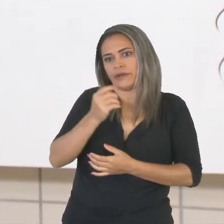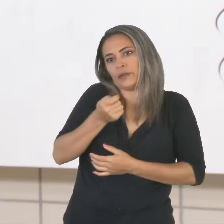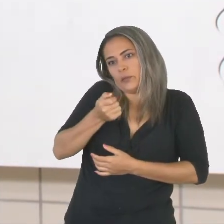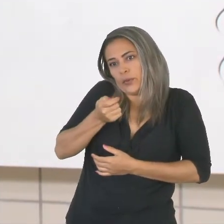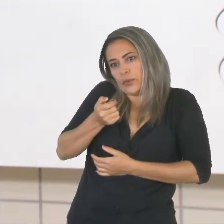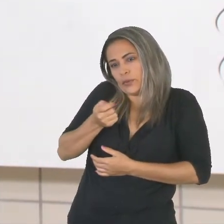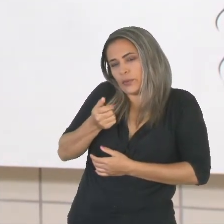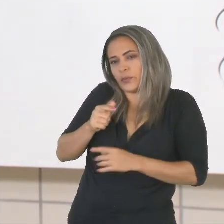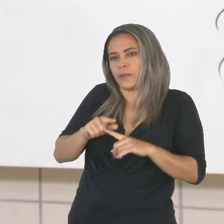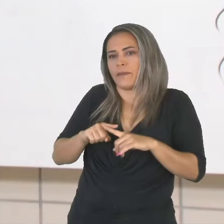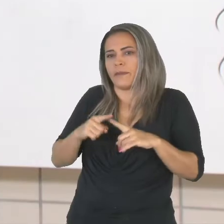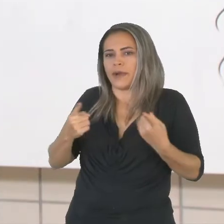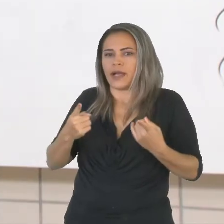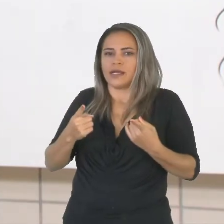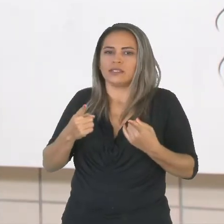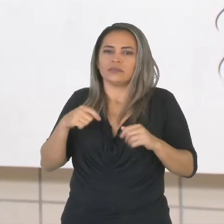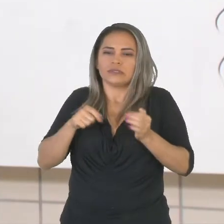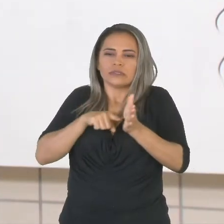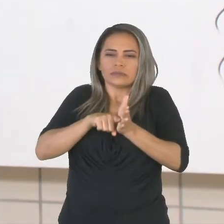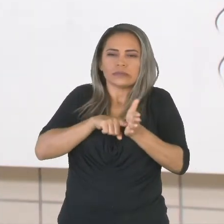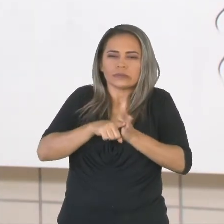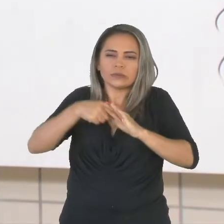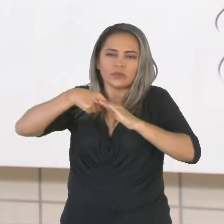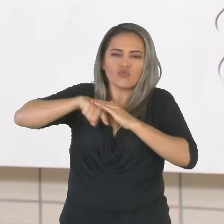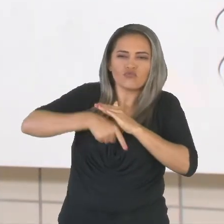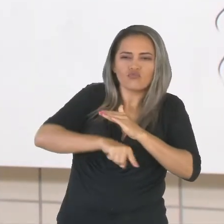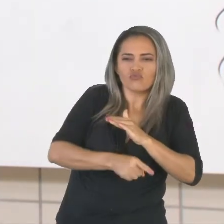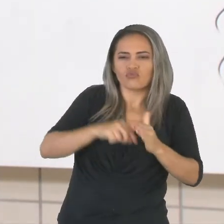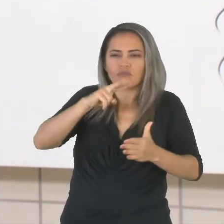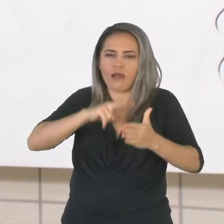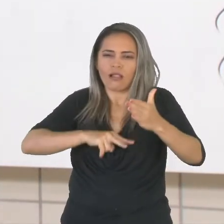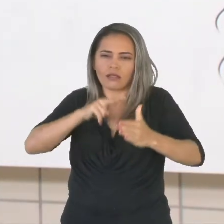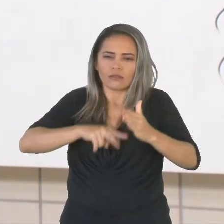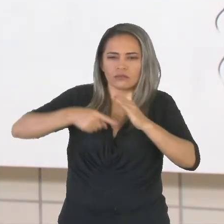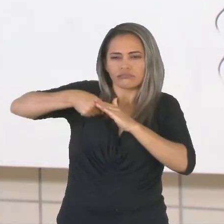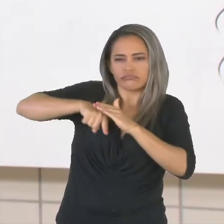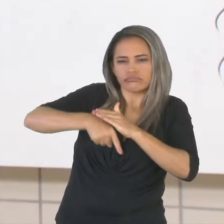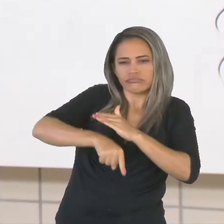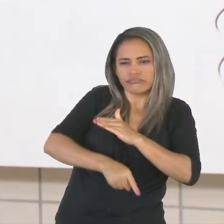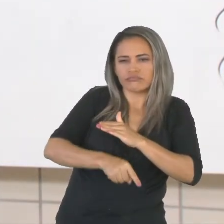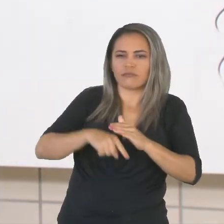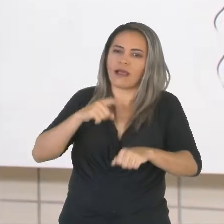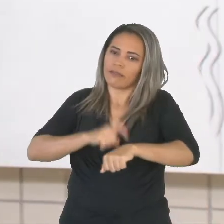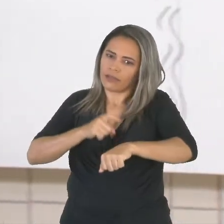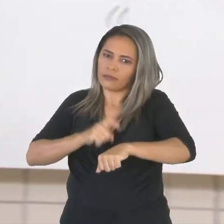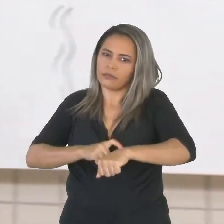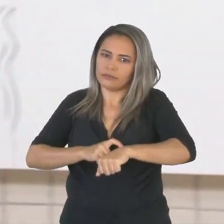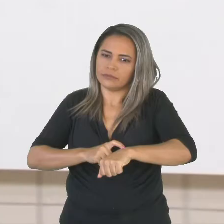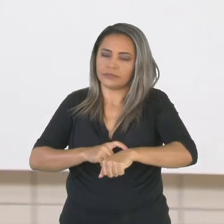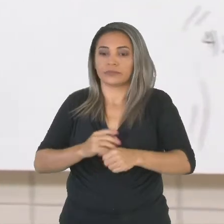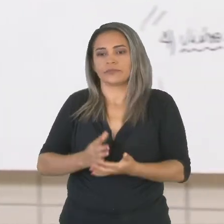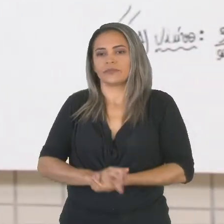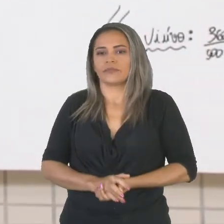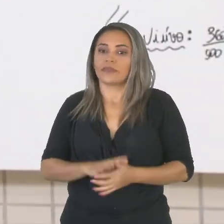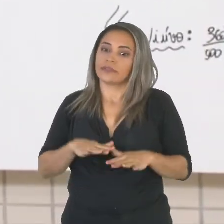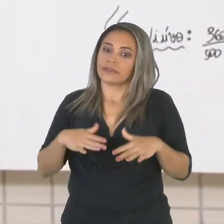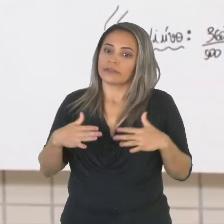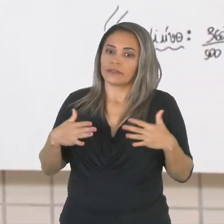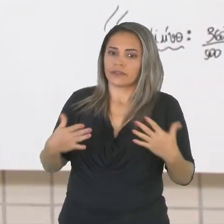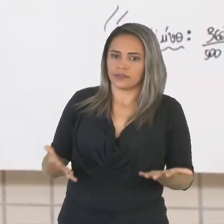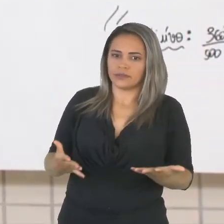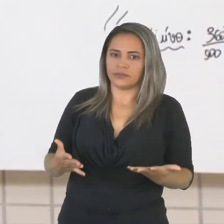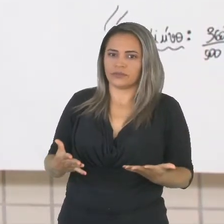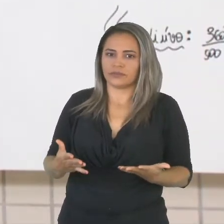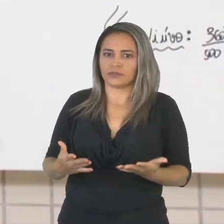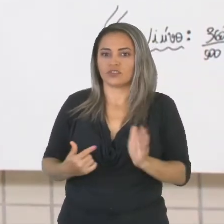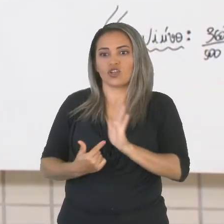pouco, mas exige uma análise mais aprofundada, uma leitura mais aprofundada, mais tempo, tudo bem? Então, o intuito